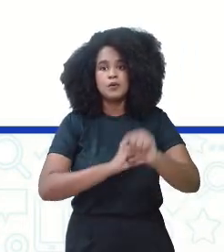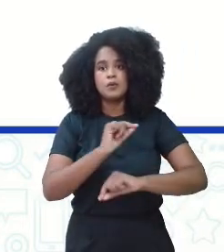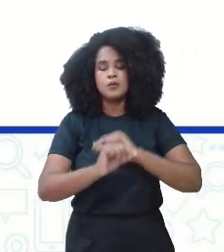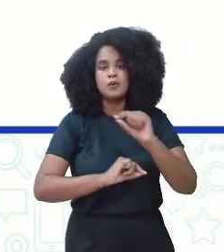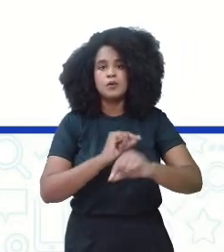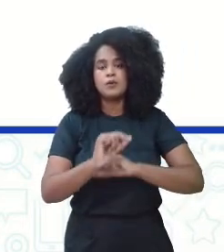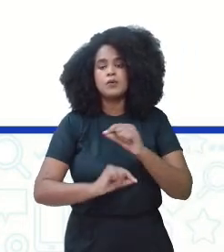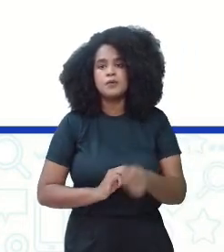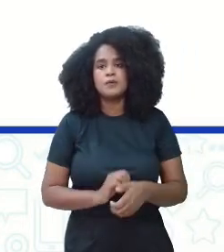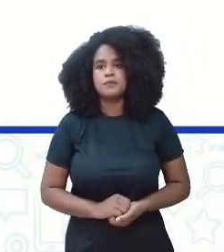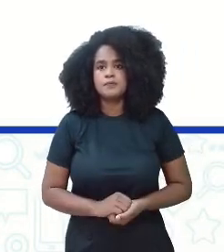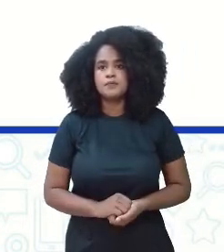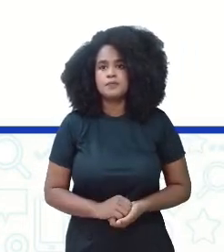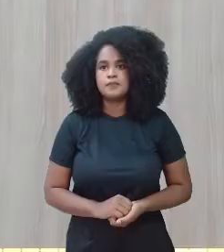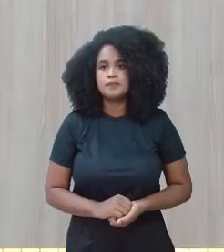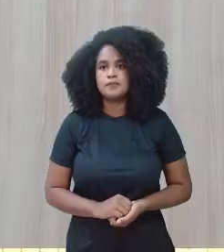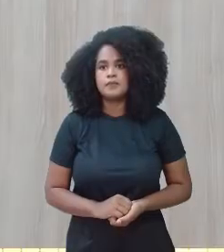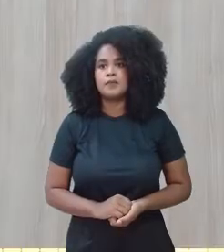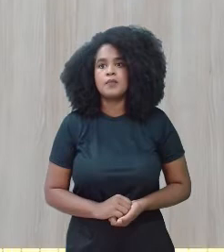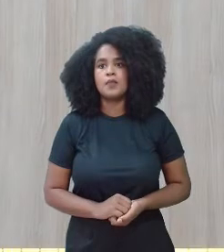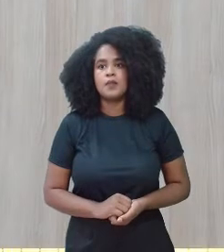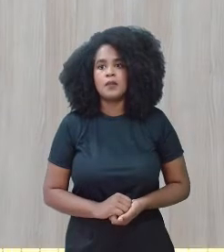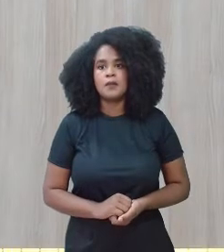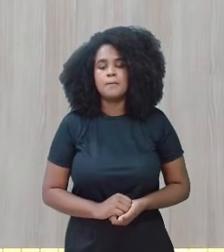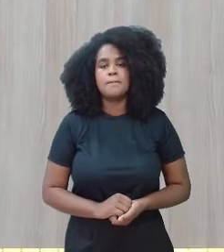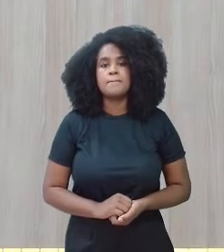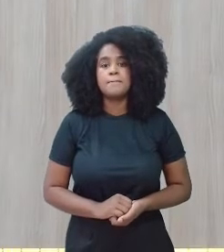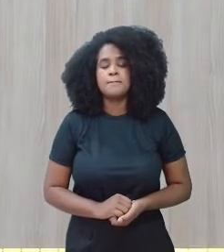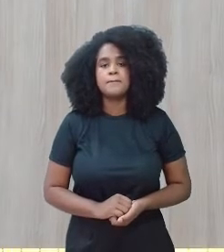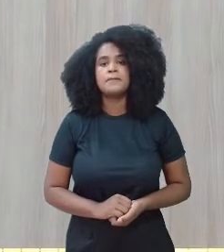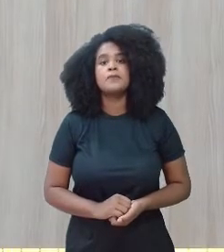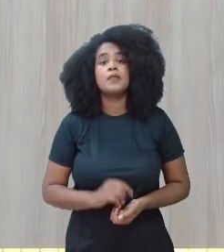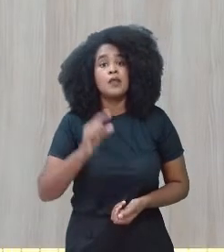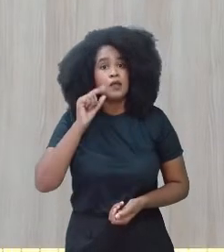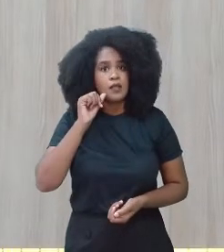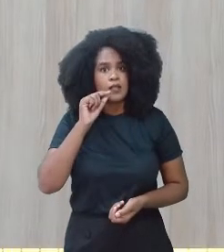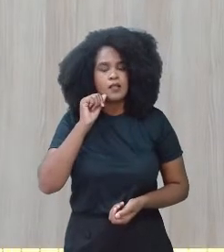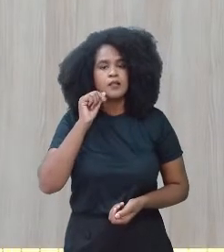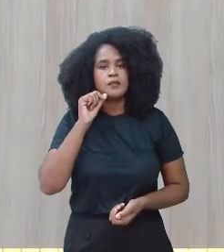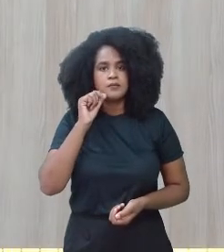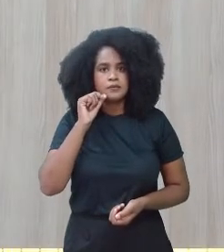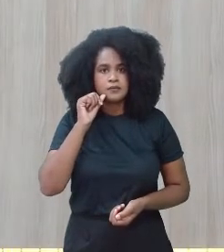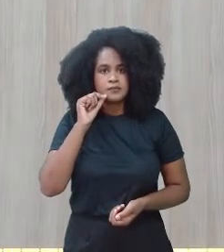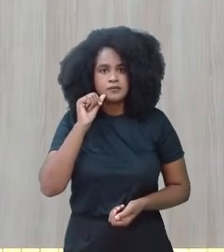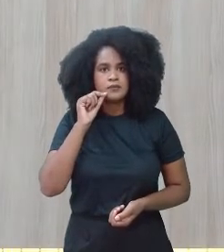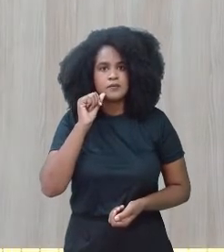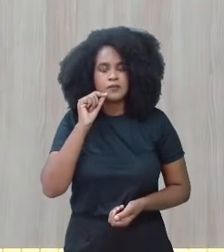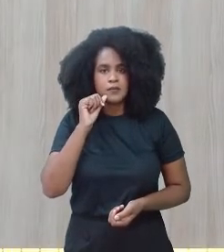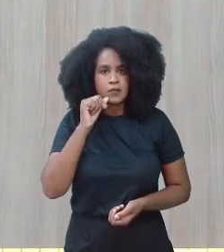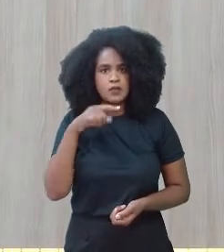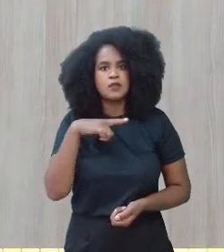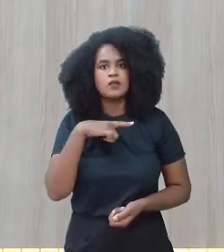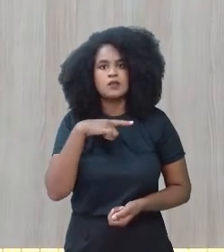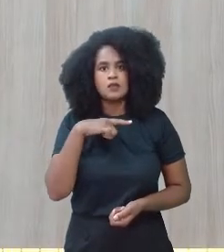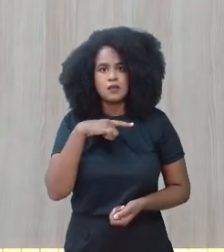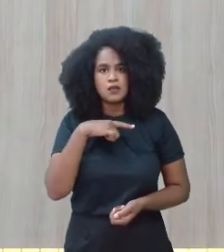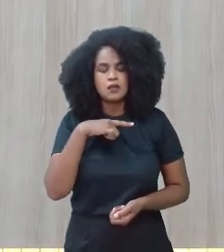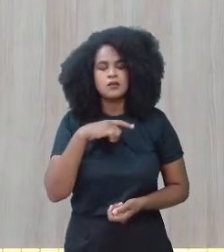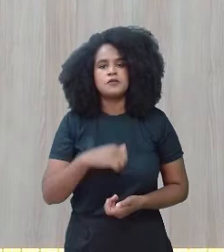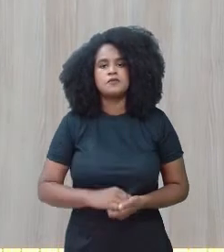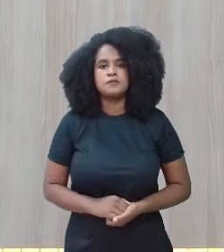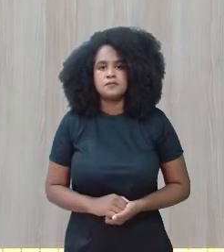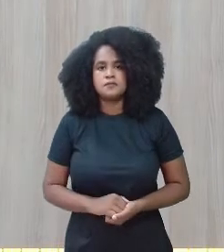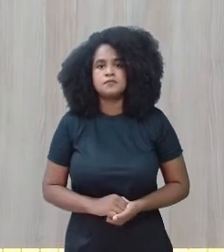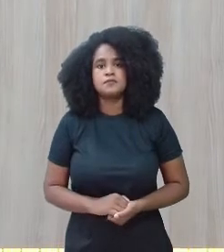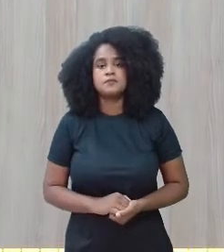da nossa lapiseira, que dia desse eu aprendi que o grafite é a ponta, né? A lapiseira é a parte externa, a